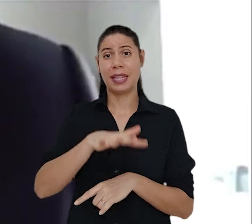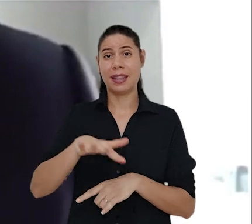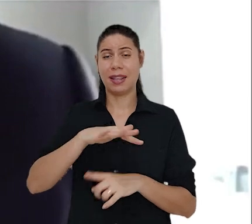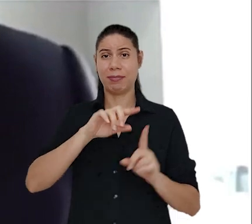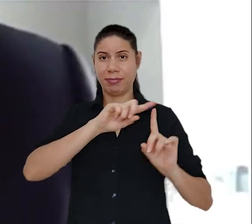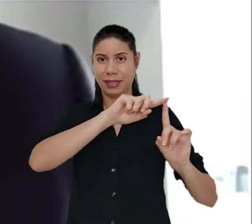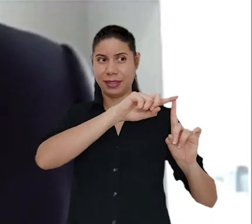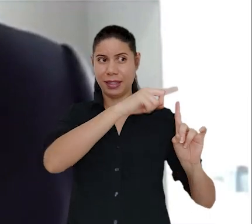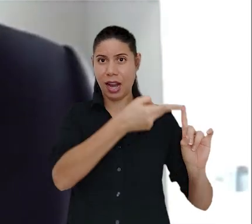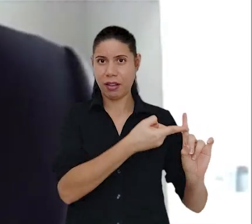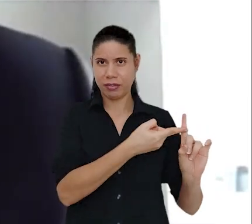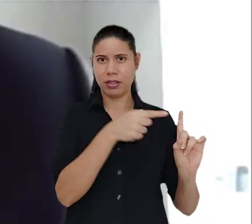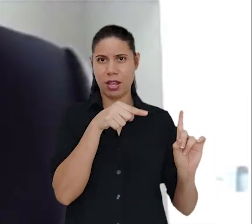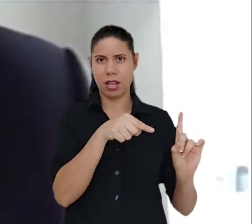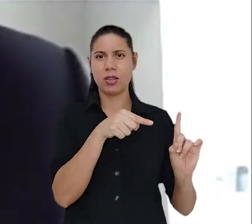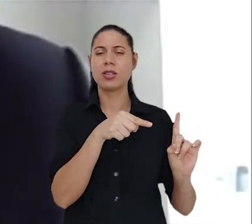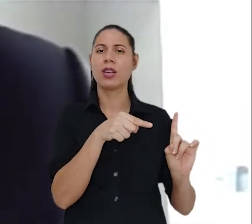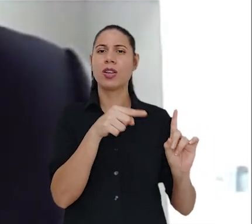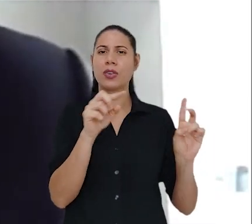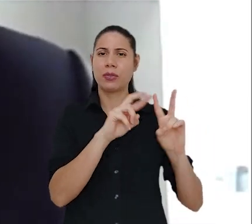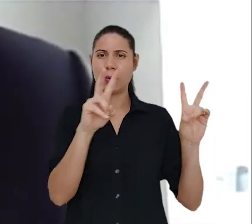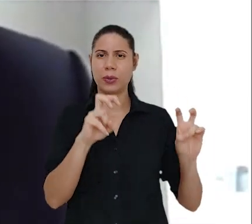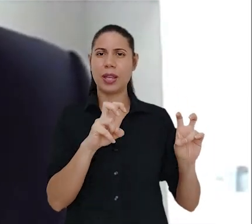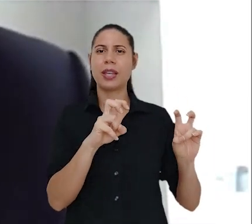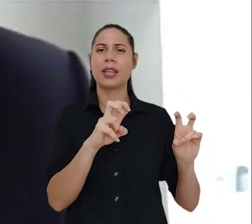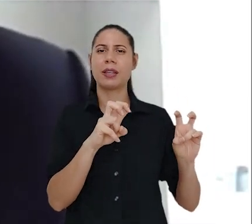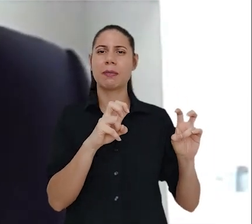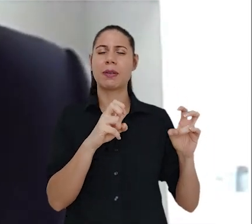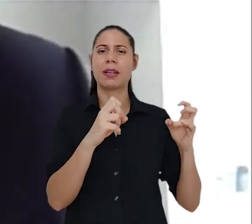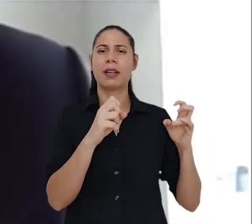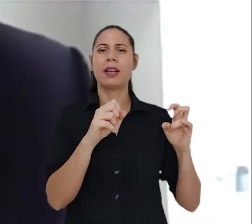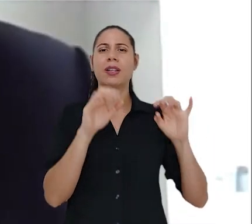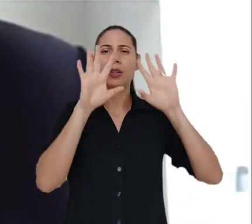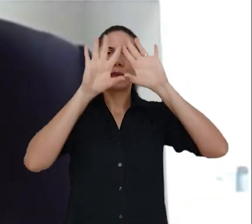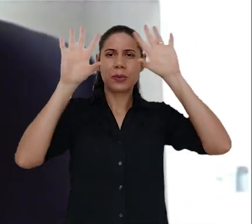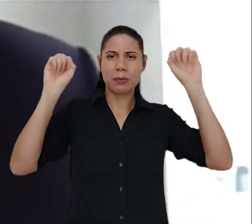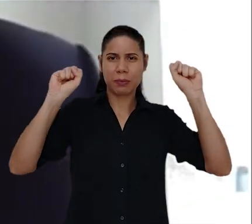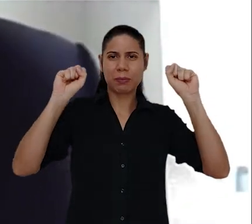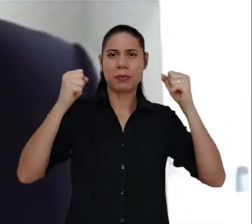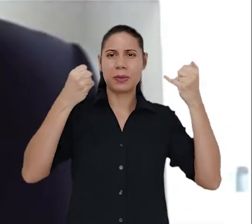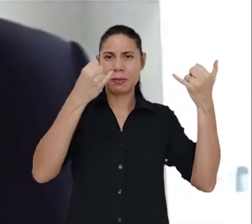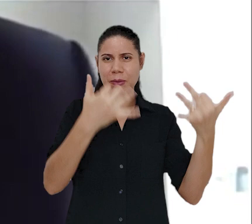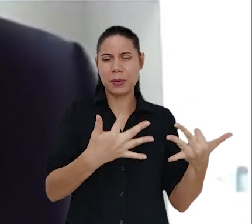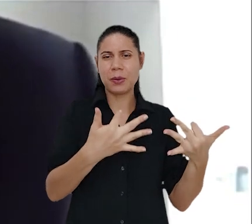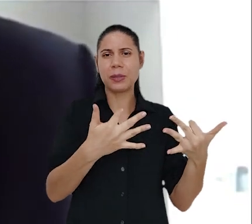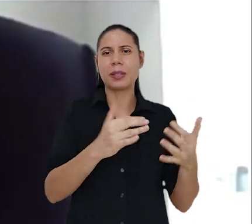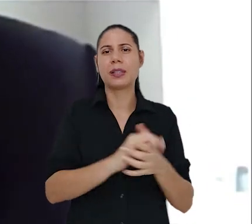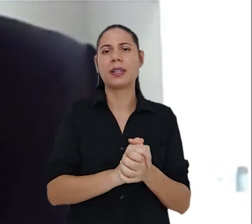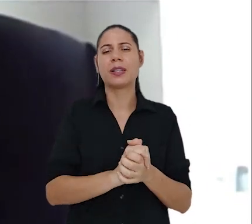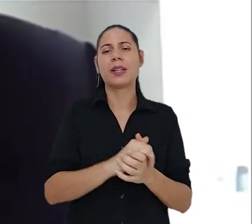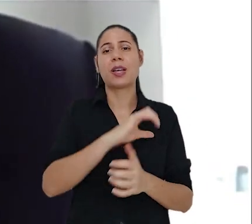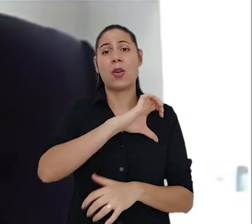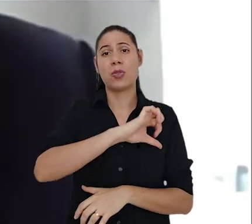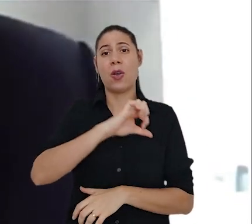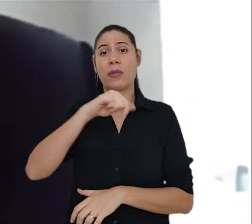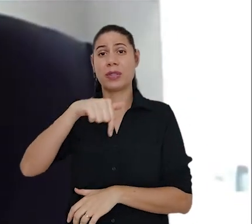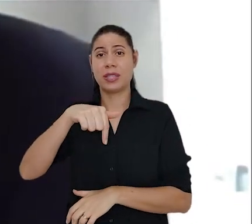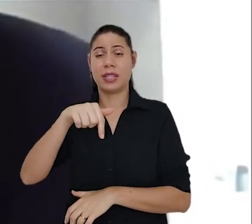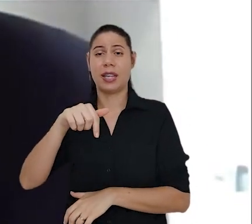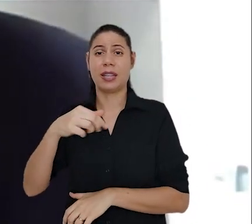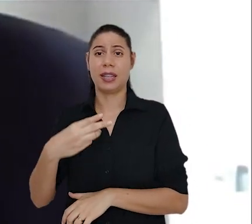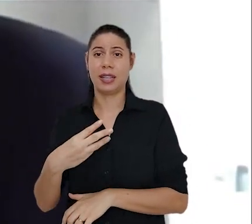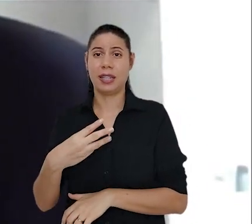questão da gravidez, que foi objeto de um tema do Supremo Tribunal Federal que avançou, o tema da repercussão geral, que é o